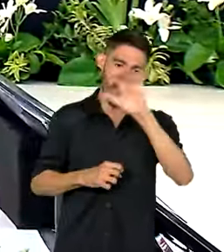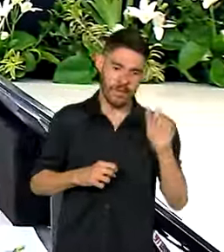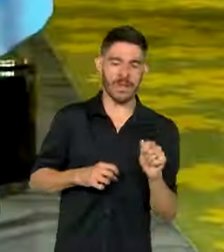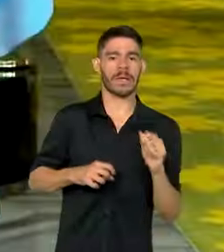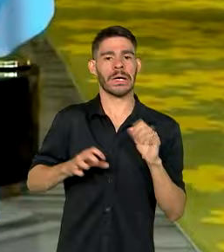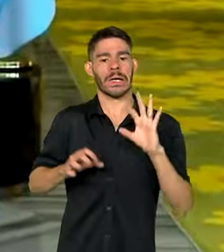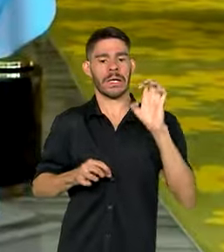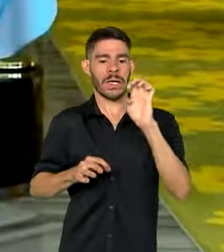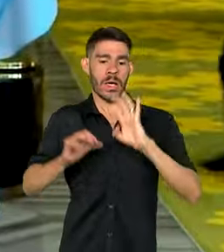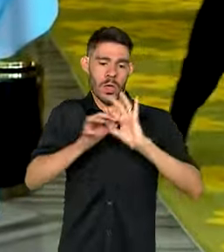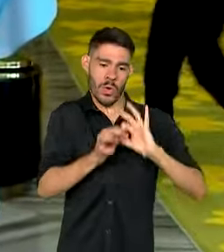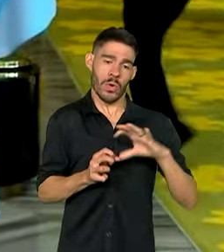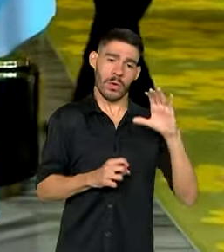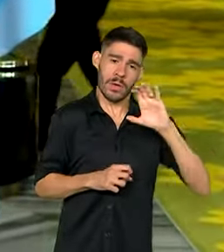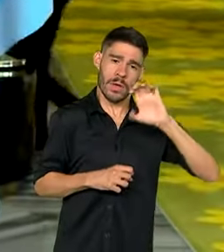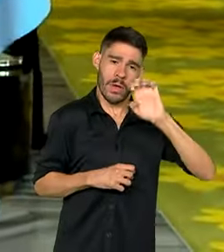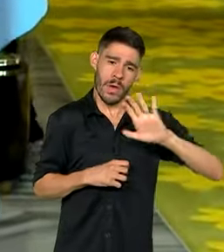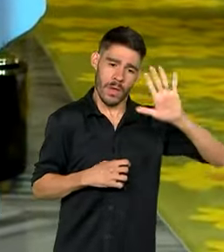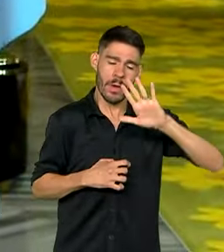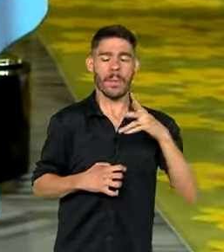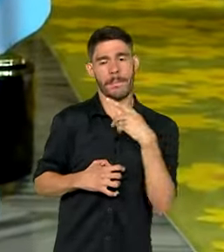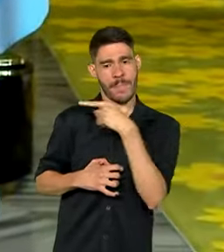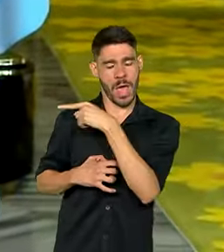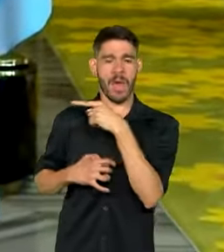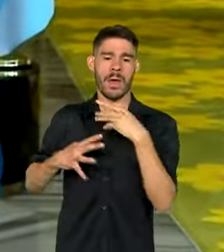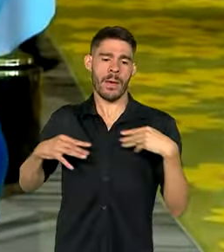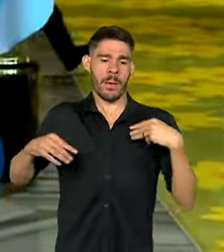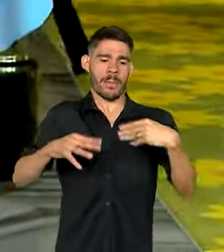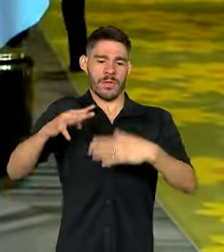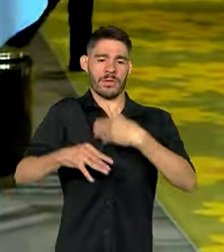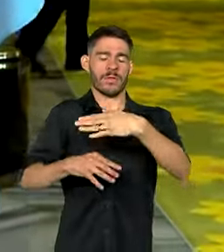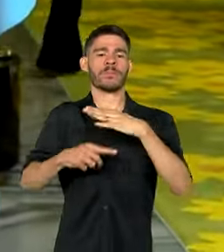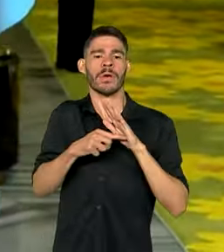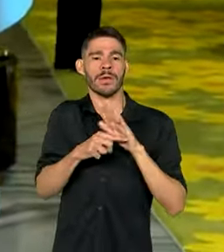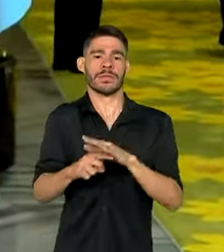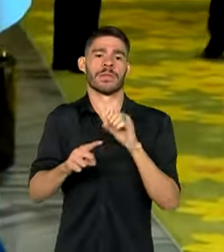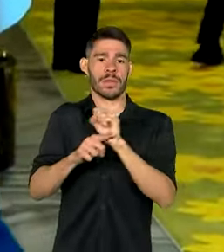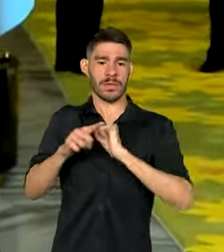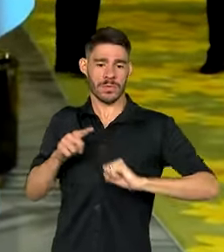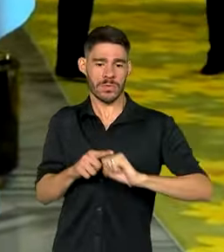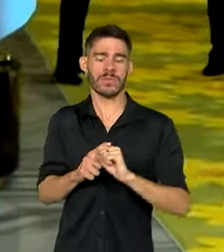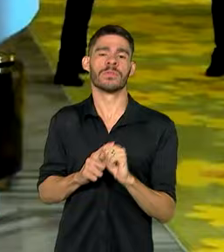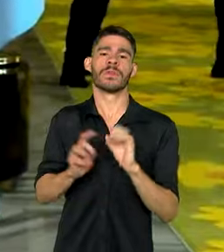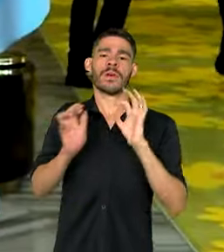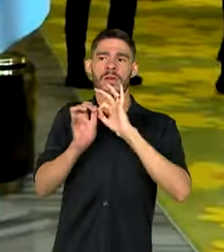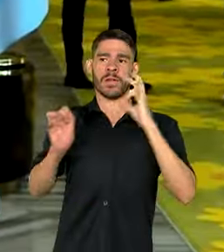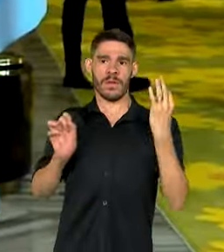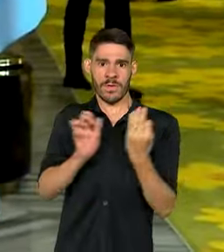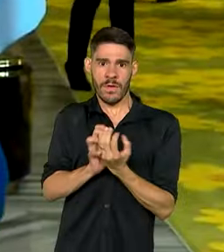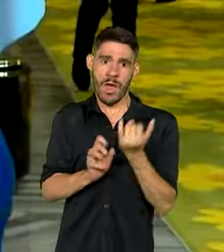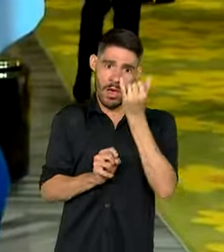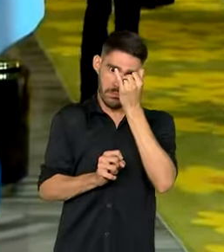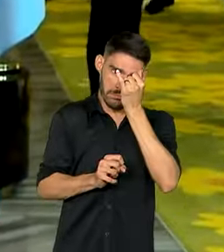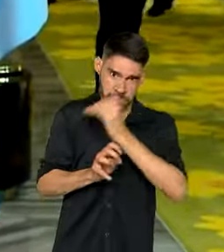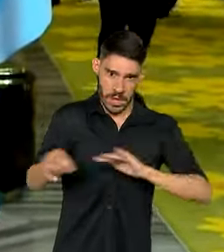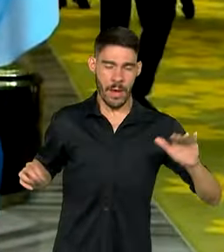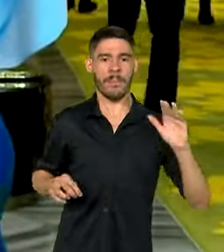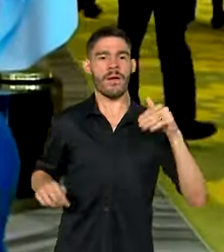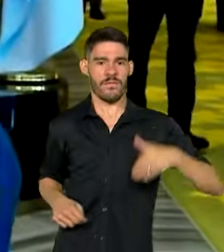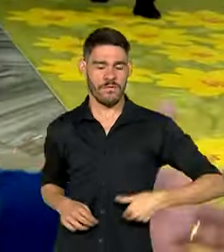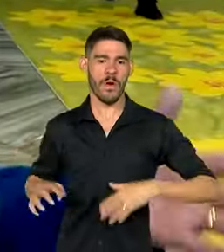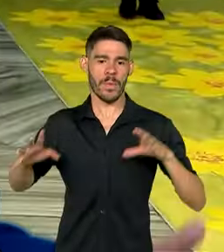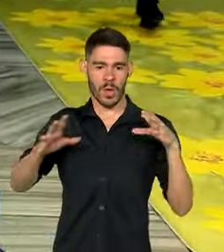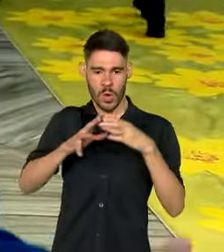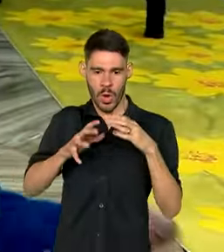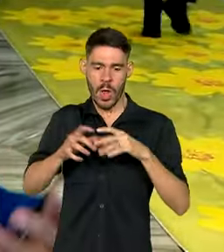Europeia. Na Etiópia, o ministro do Desenvolvimento e Assistência Social, Família e Combate à Fome, que integra a comitiva